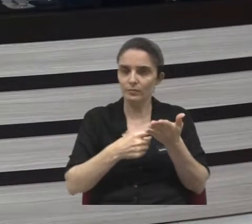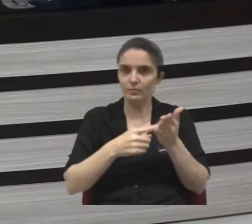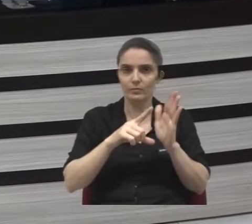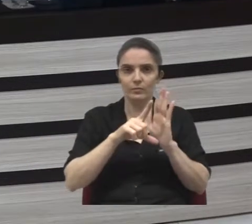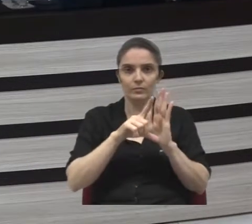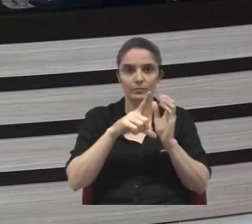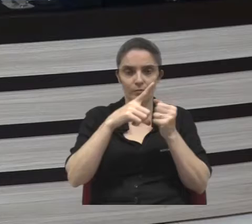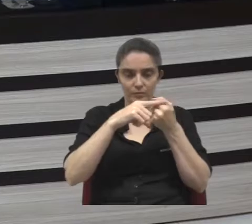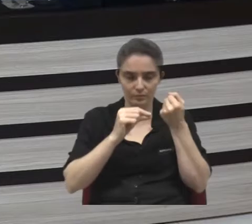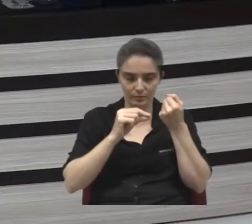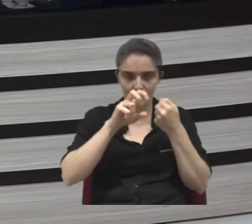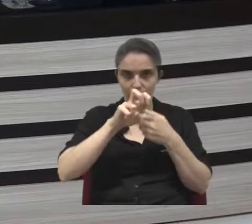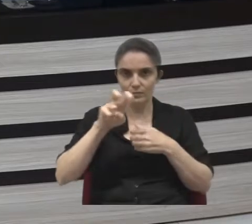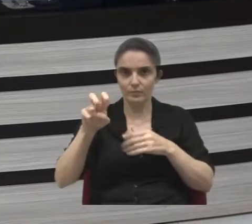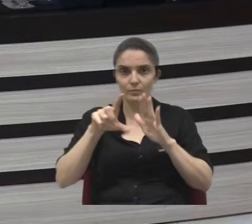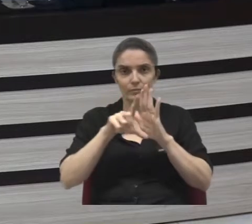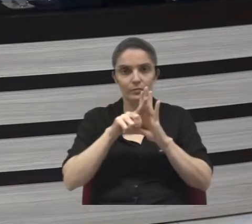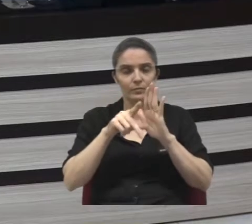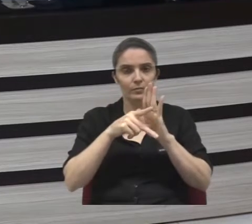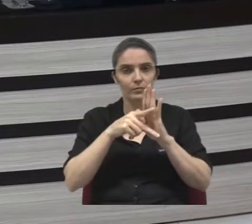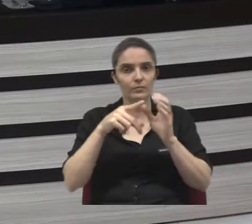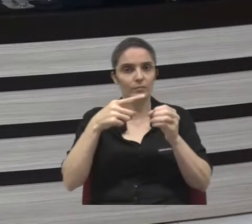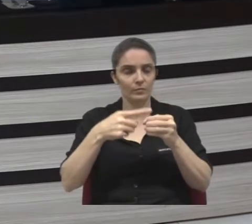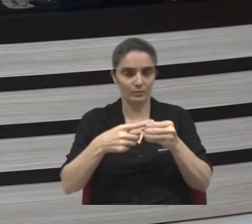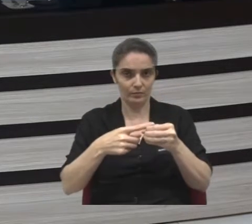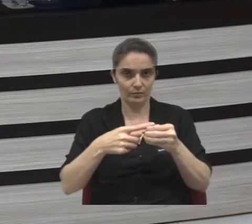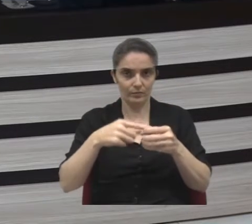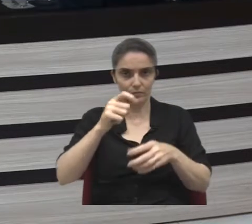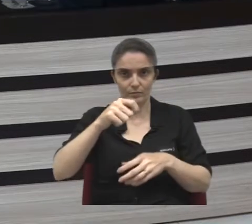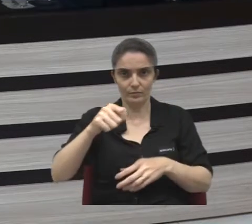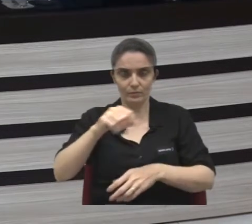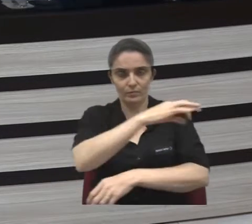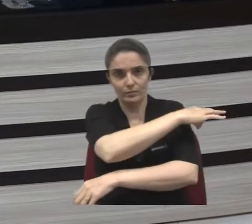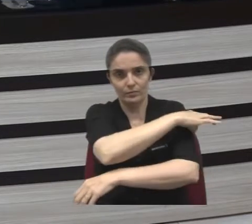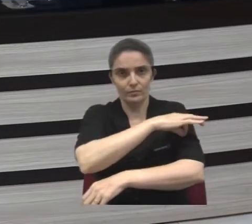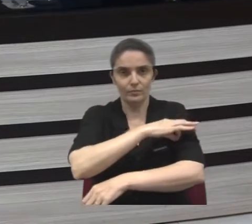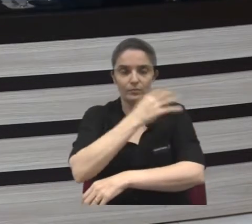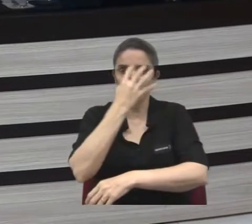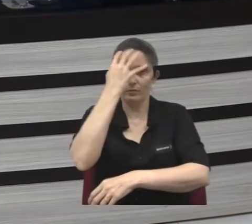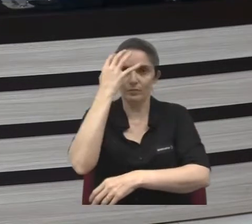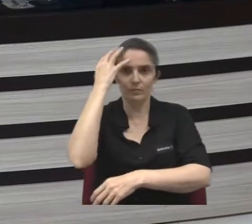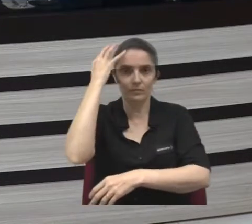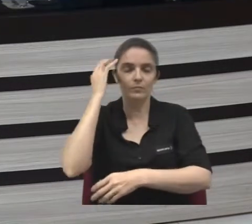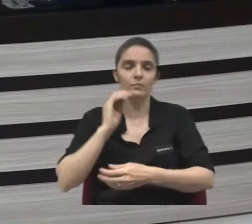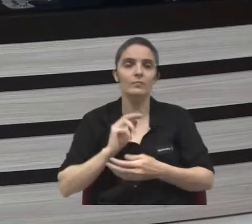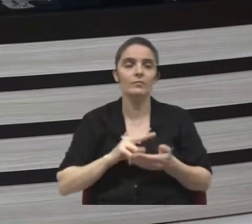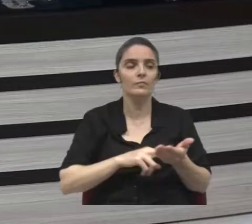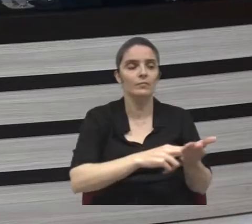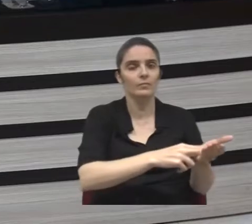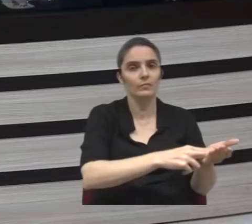da Lei Orgânica do Município. Mário Celso Botion, prefeito municipal. As comissões.